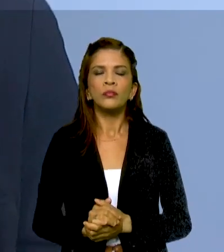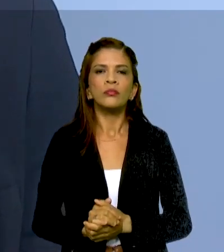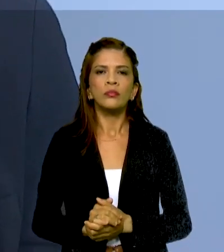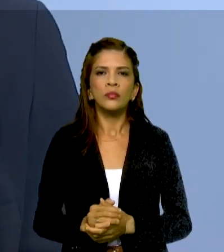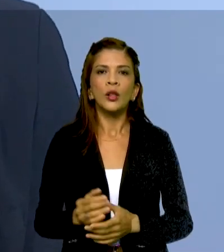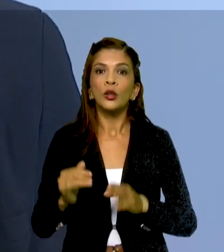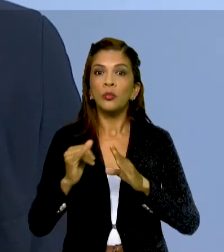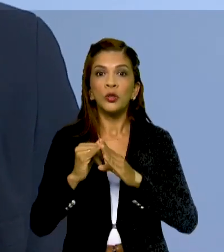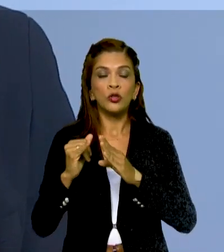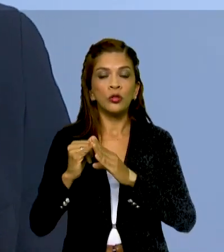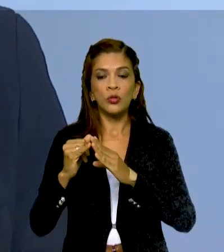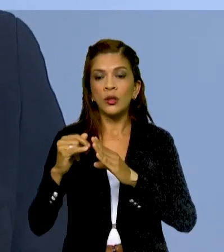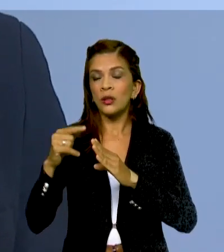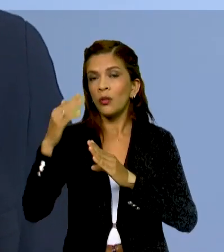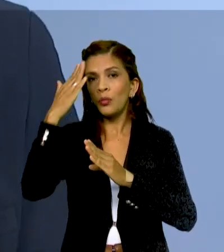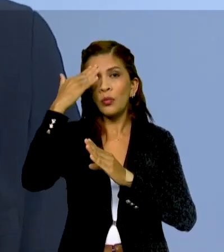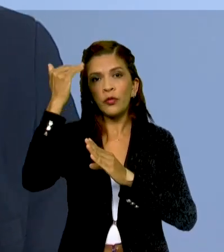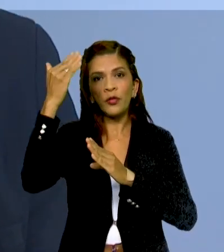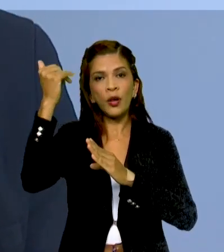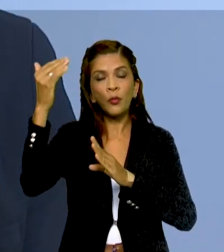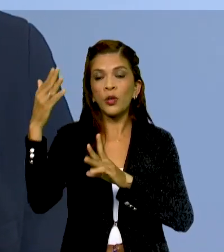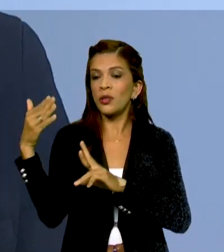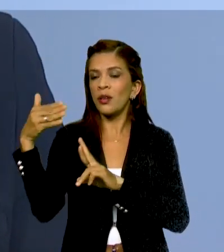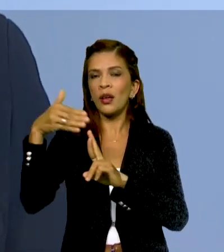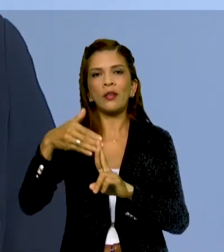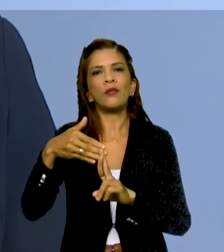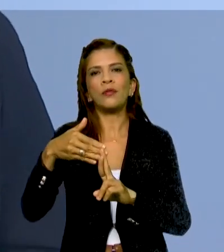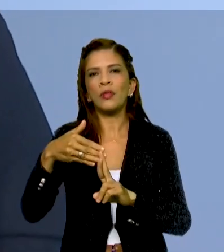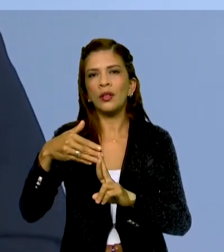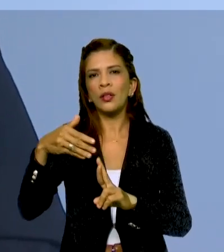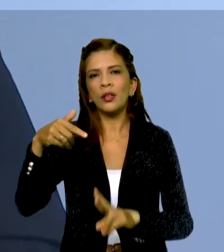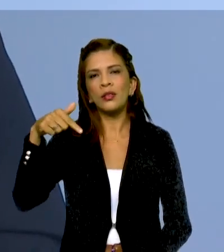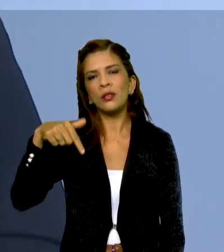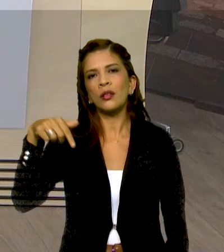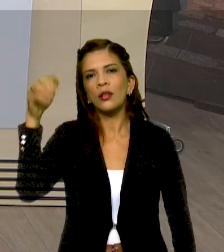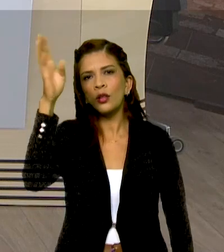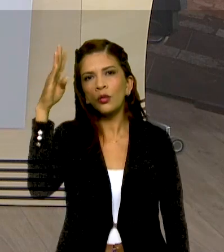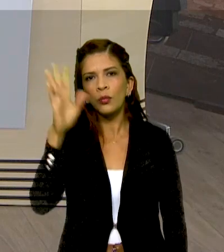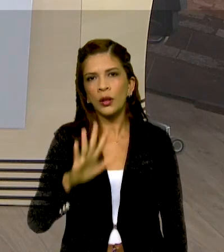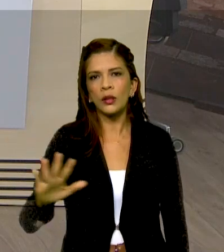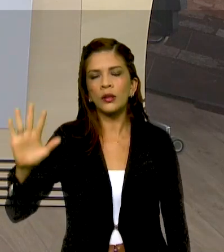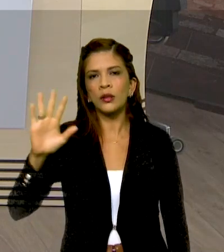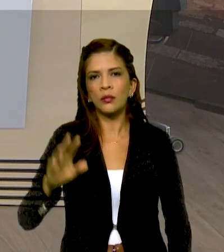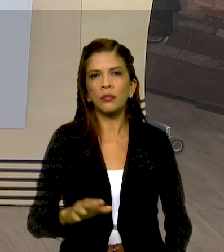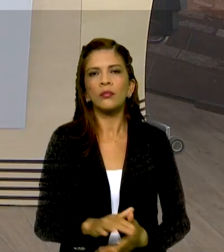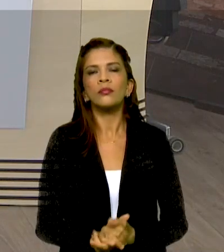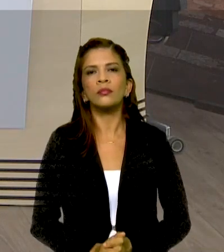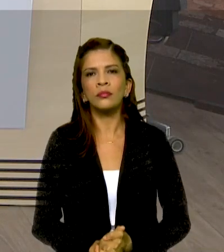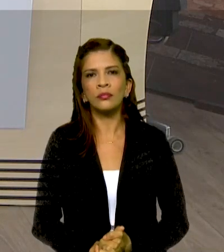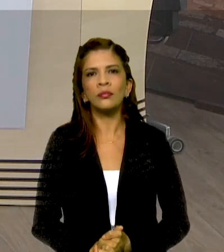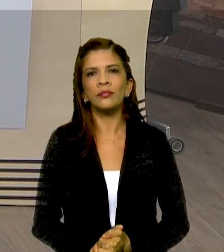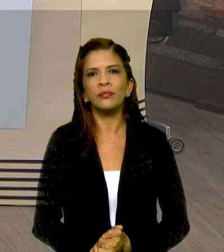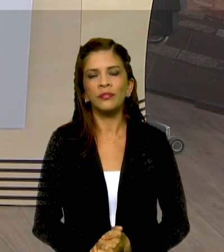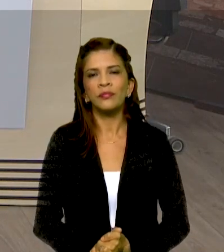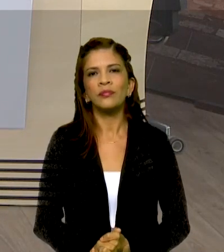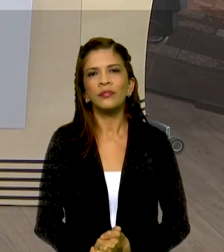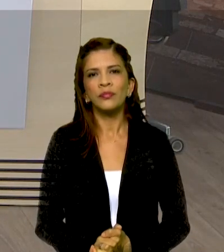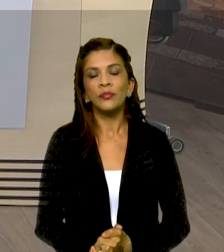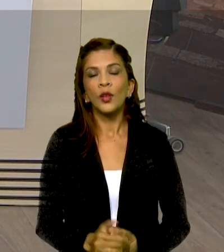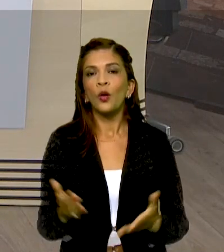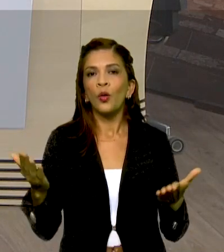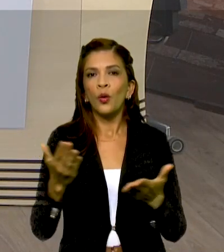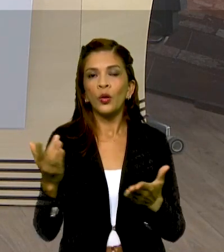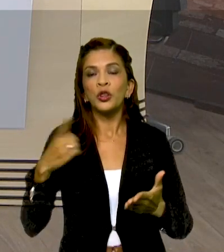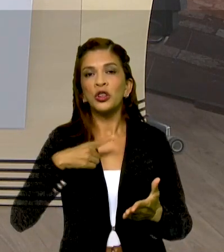a mais famosa no Brasil no que diz respeito à pesquisa em língua de sinais, sabe? E foi a primeira também. Então, hoje a gente tem muita